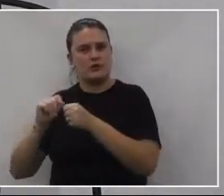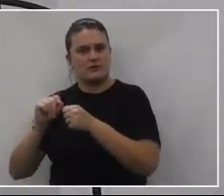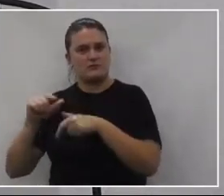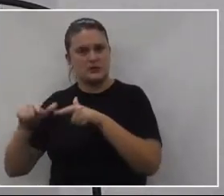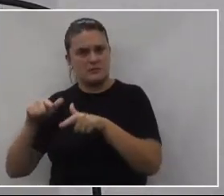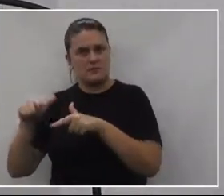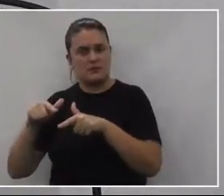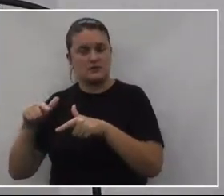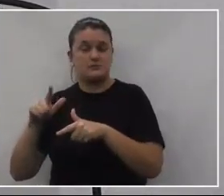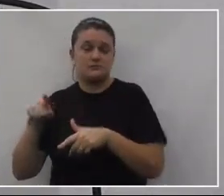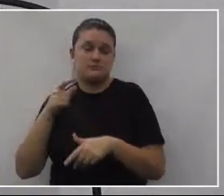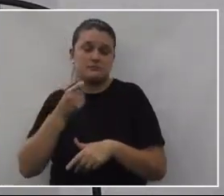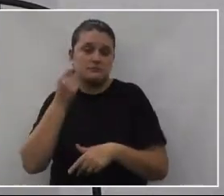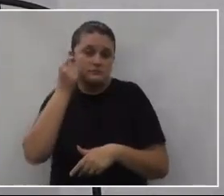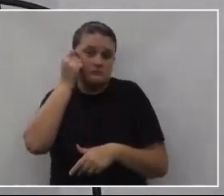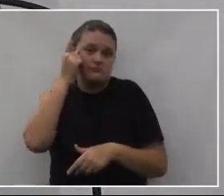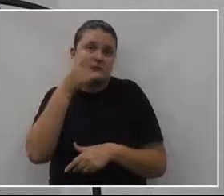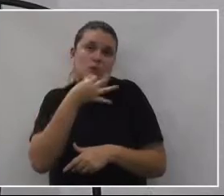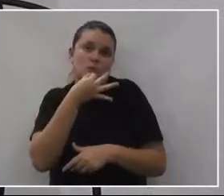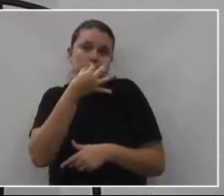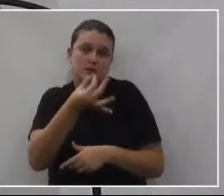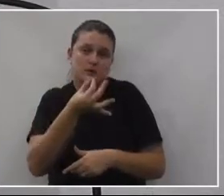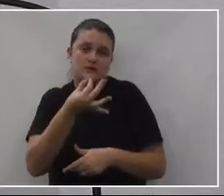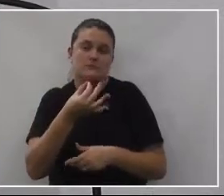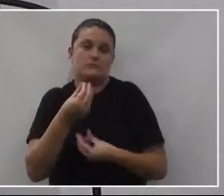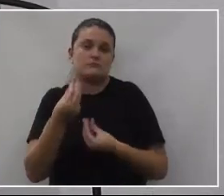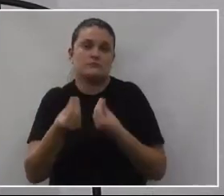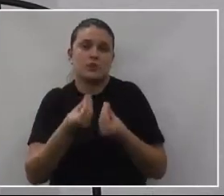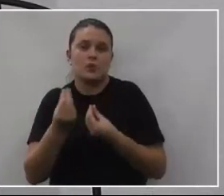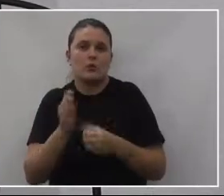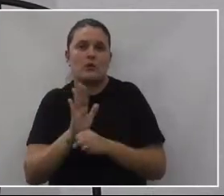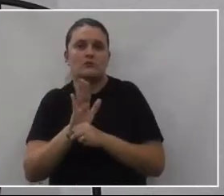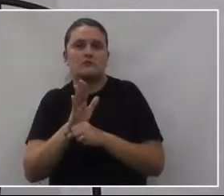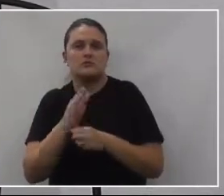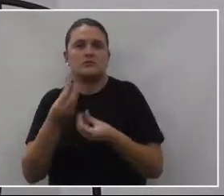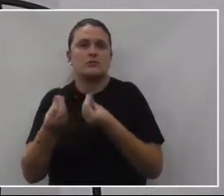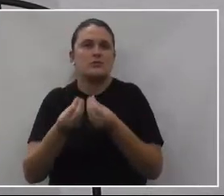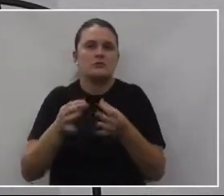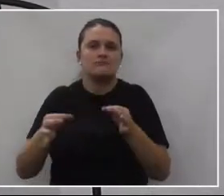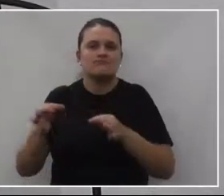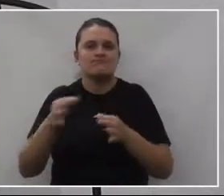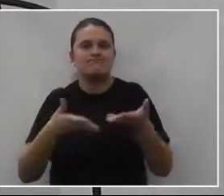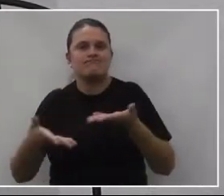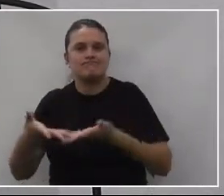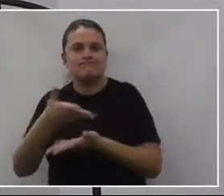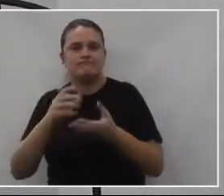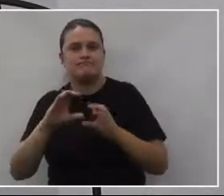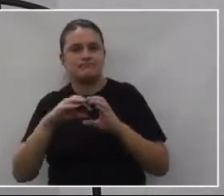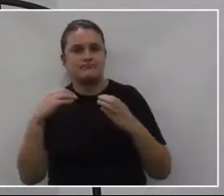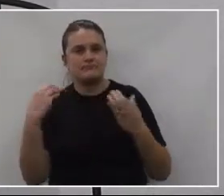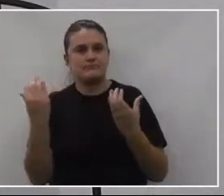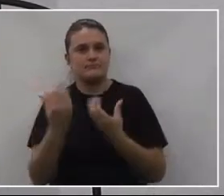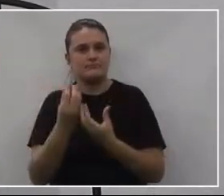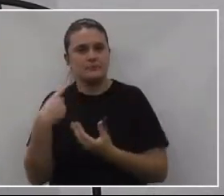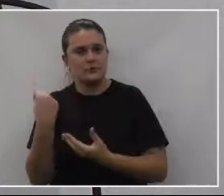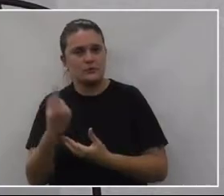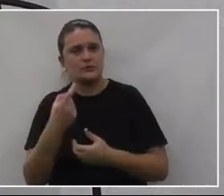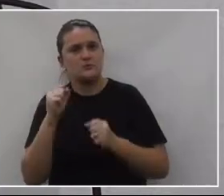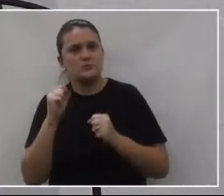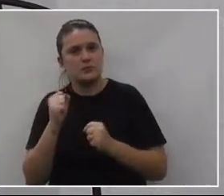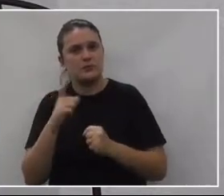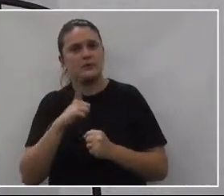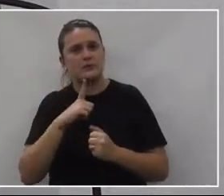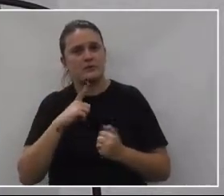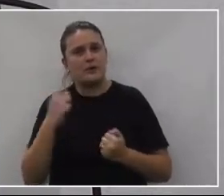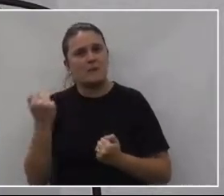essa seria uma sugestão de maneira de contribuir, de articular com as comunidades locais para que a gente possa ter um apoio